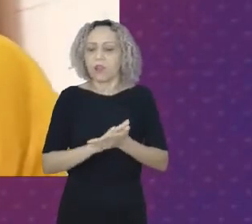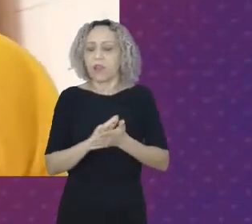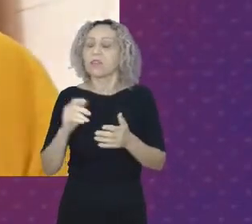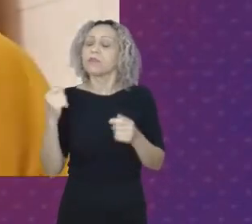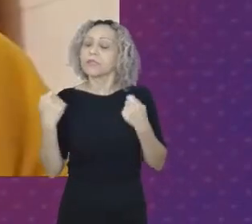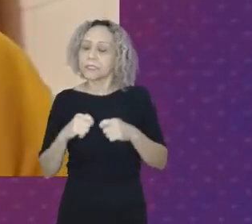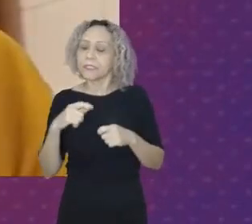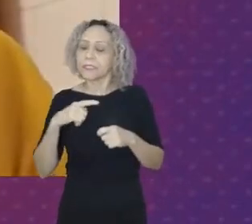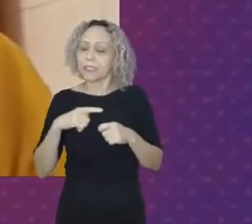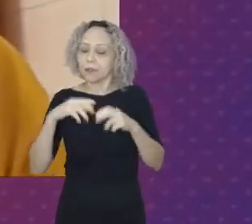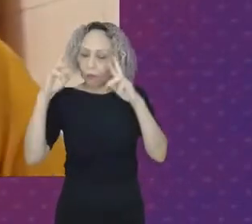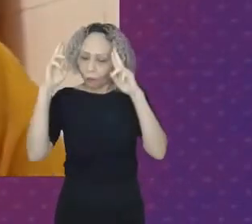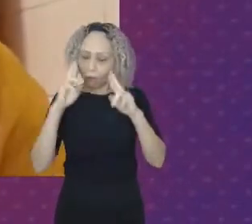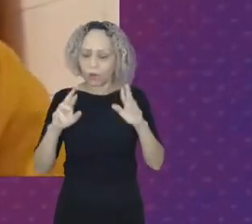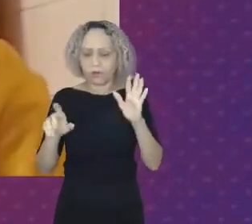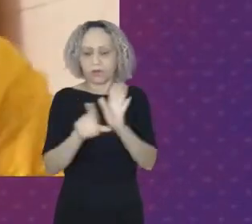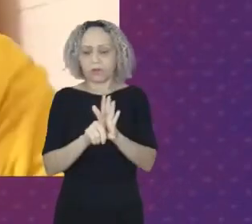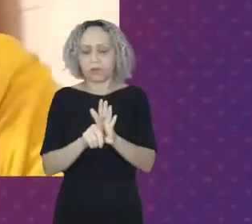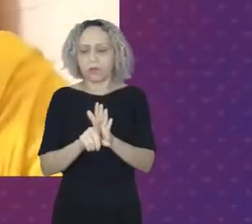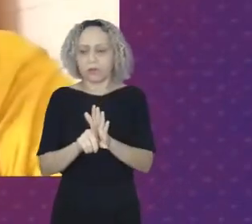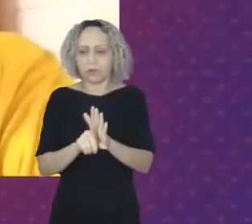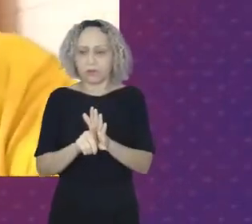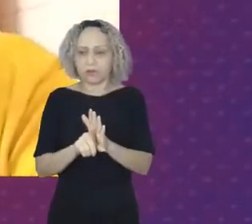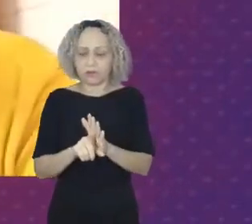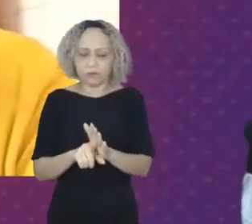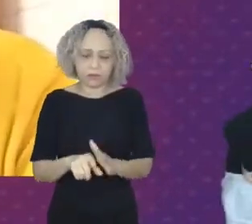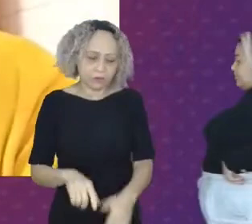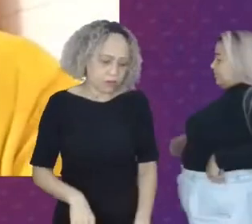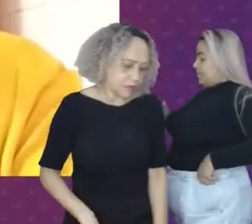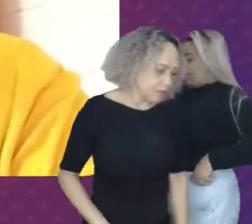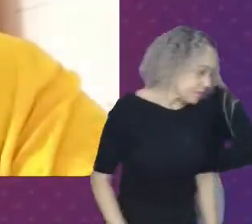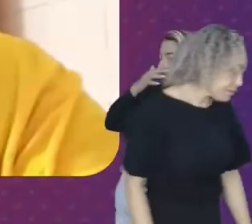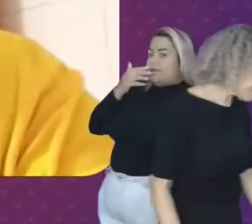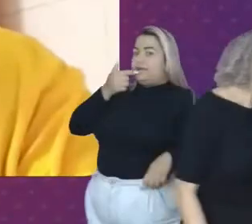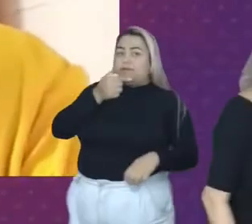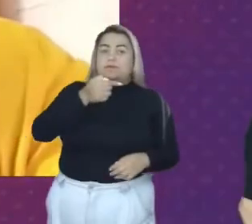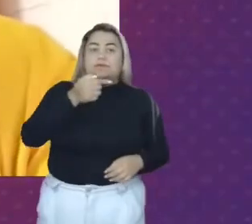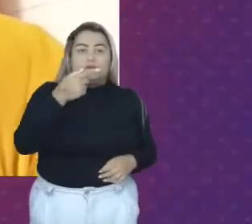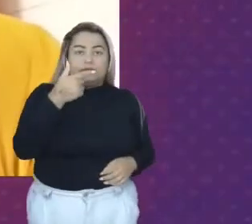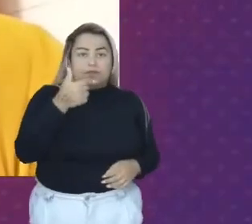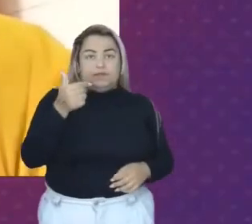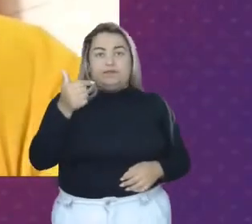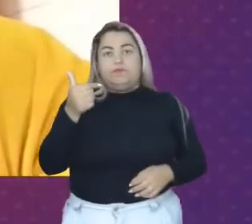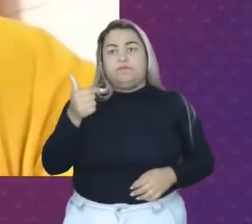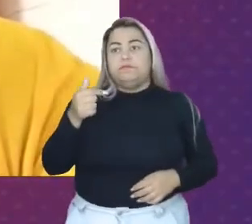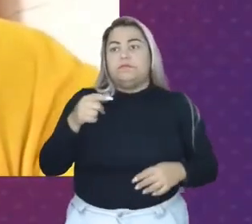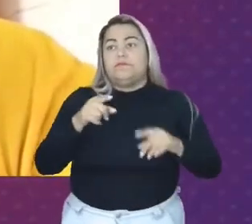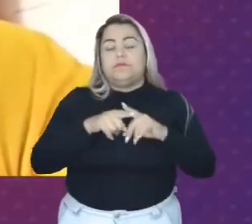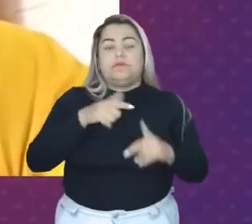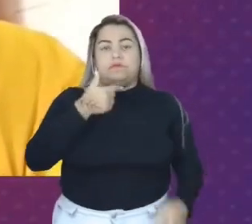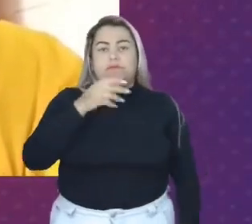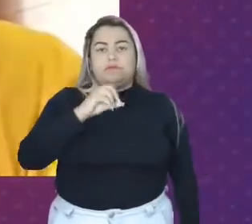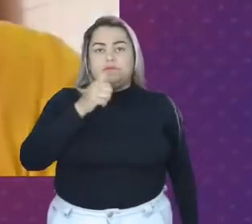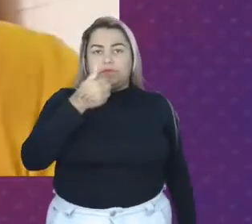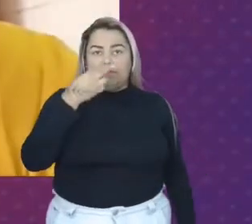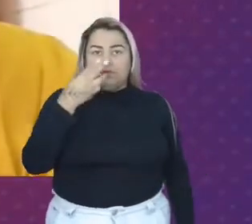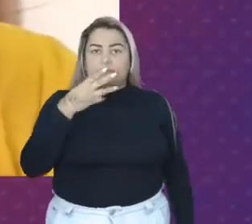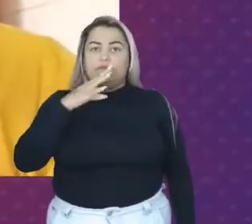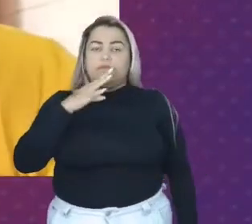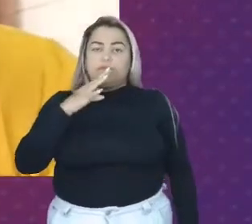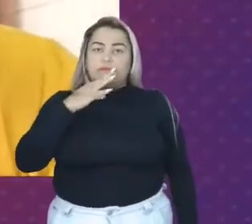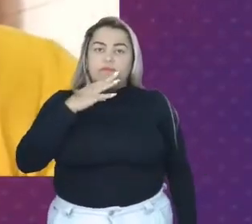em 2013, teve a aprovação da PEC 72, né, / 2013, conhecida como PEC